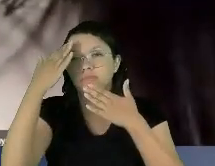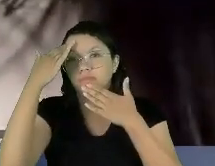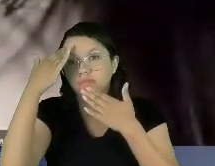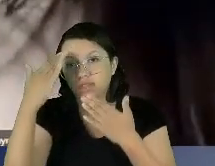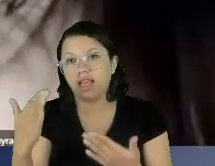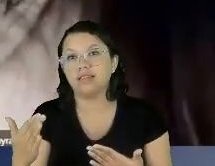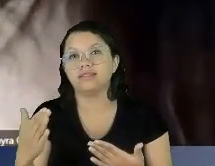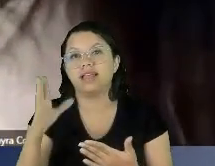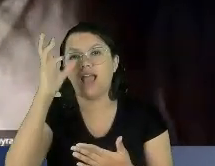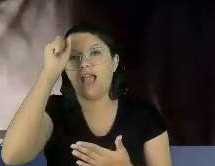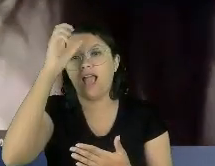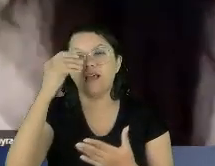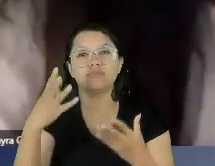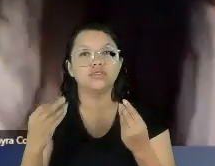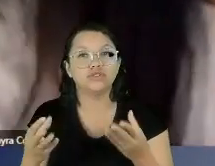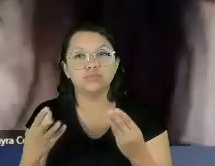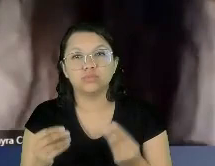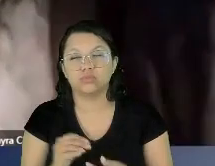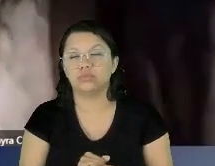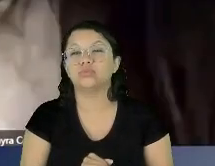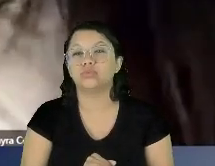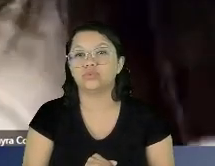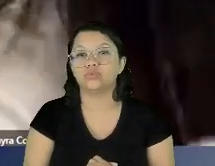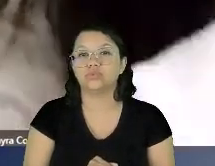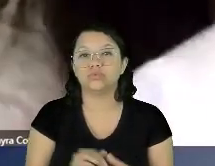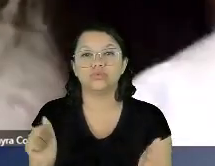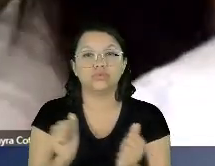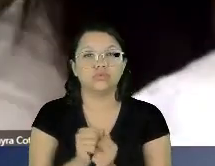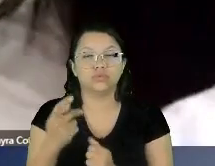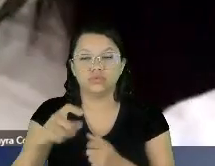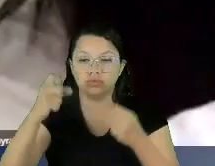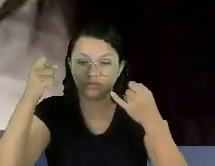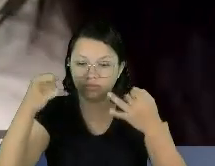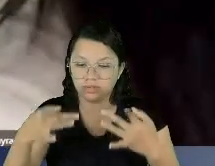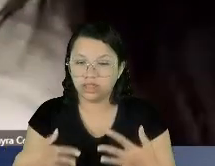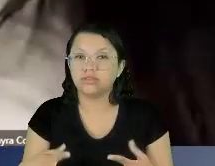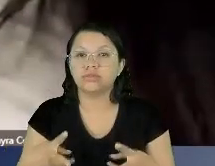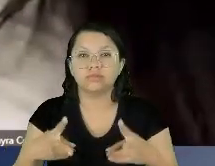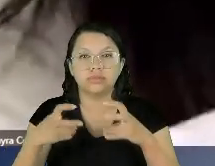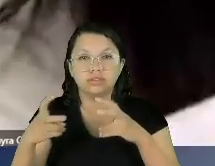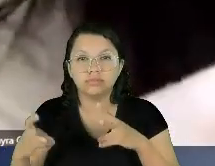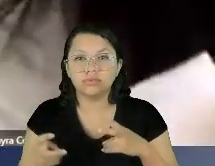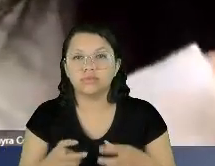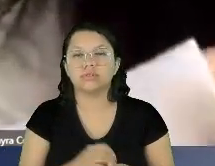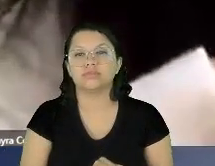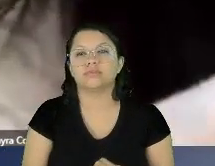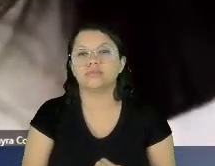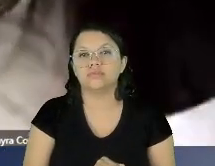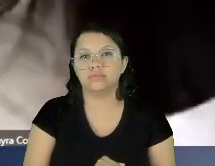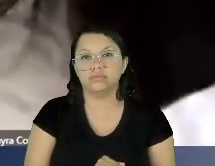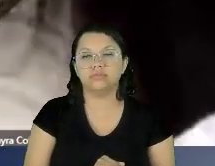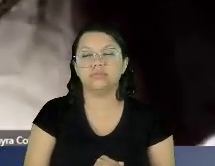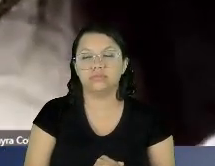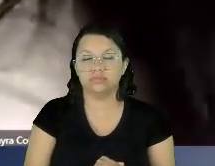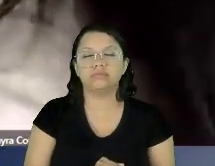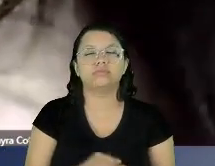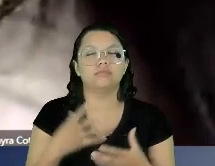Obrigada, queria agradecer, aprendi muito, doutora Renata, com a sua exposição, com as suas